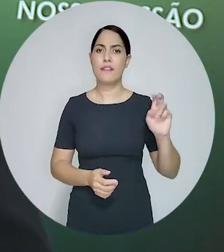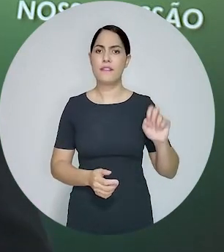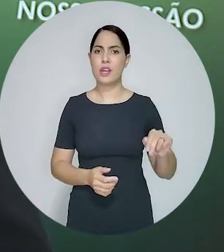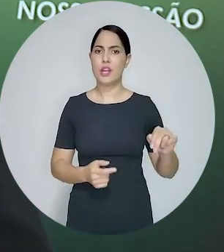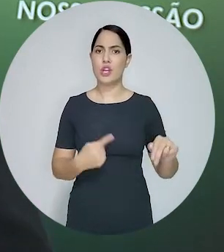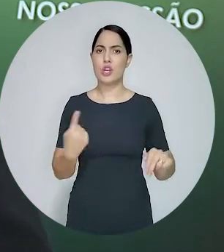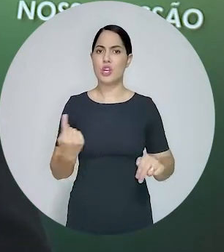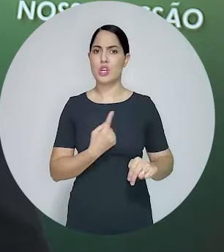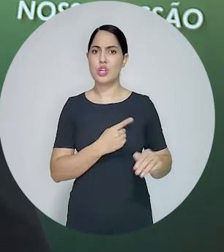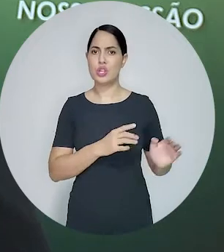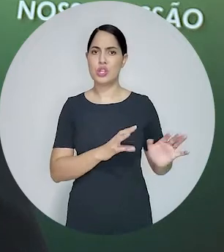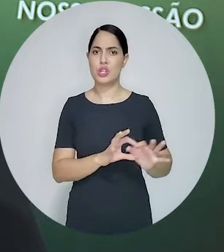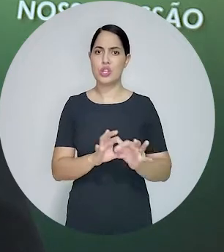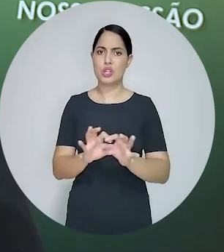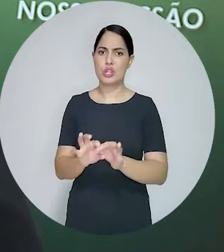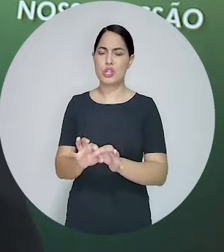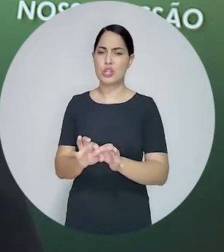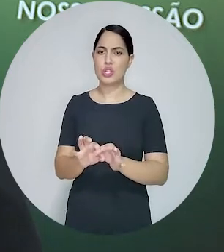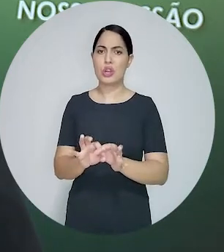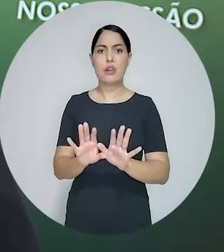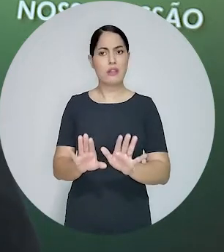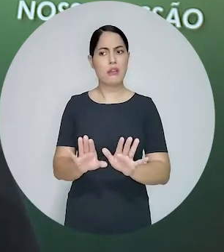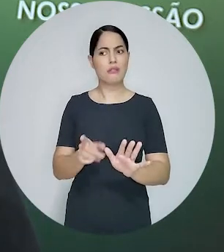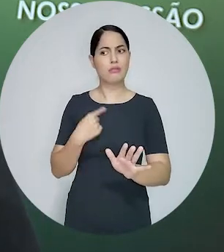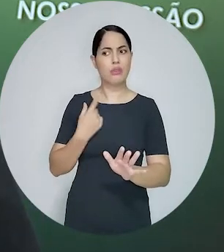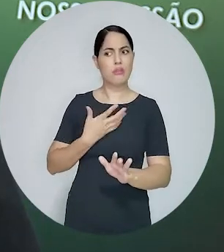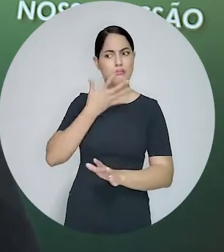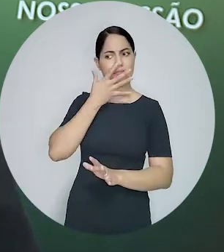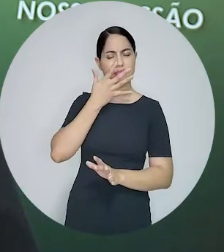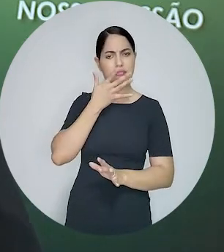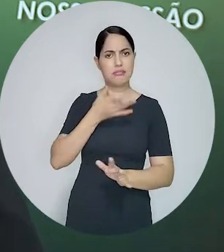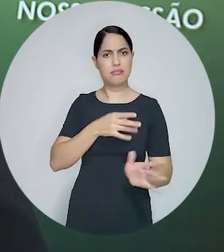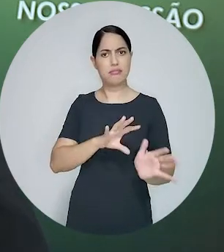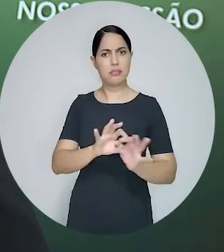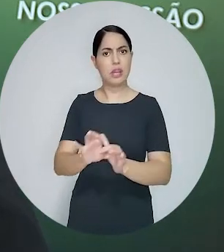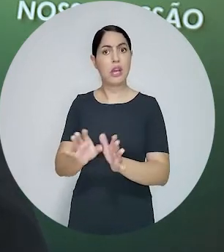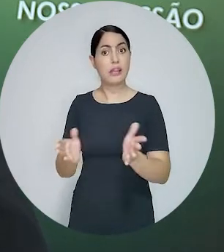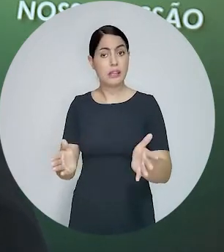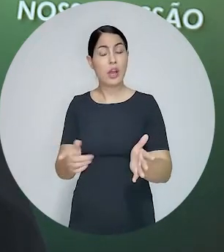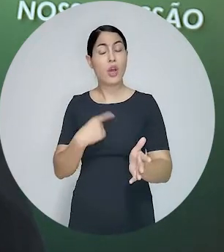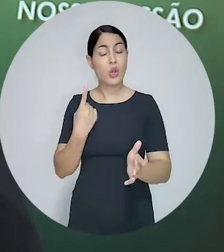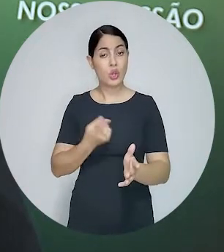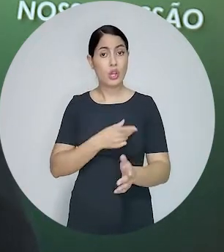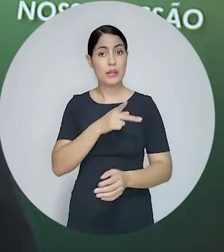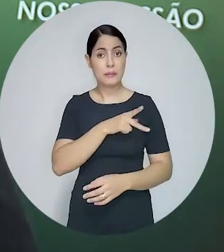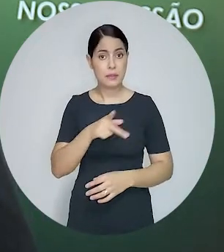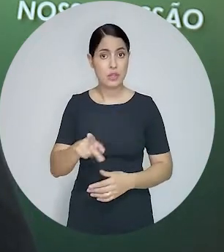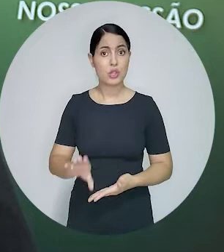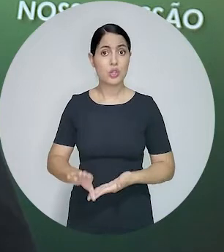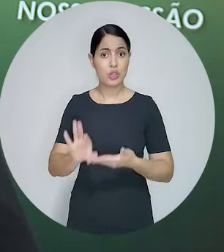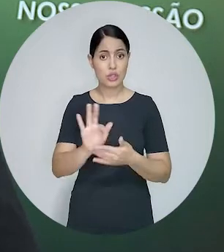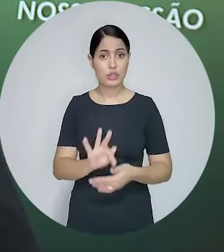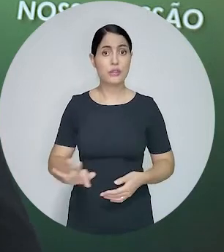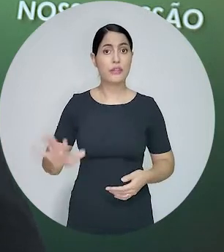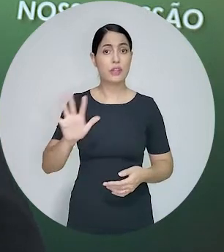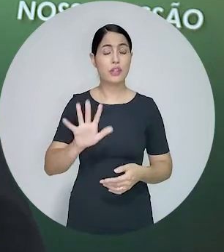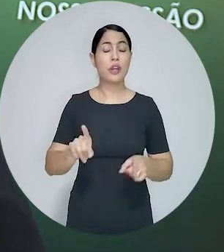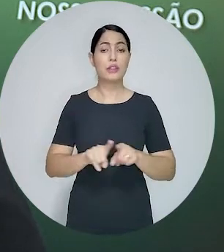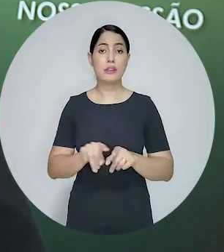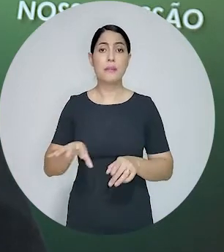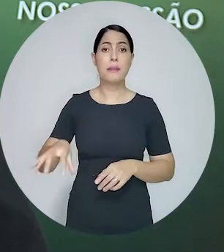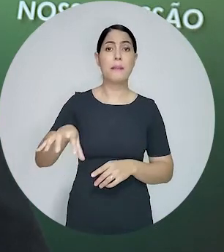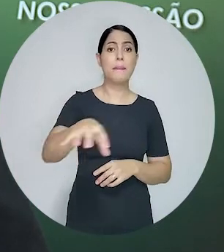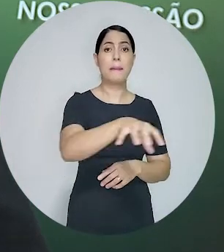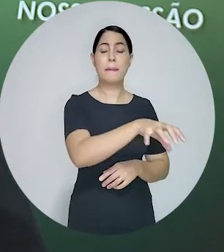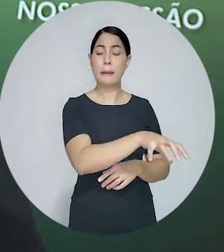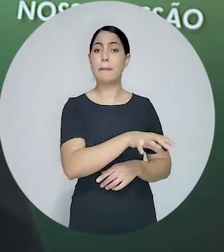ABAN jamais vai tomar uma atitude sem ouvir, obviamente, a nossa presidência do ponto de